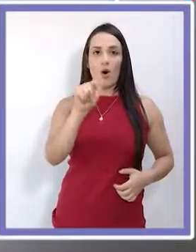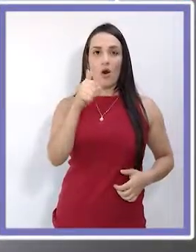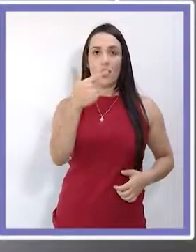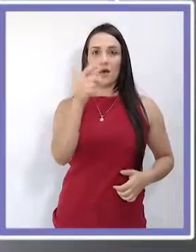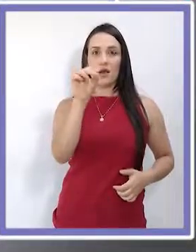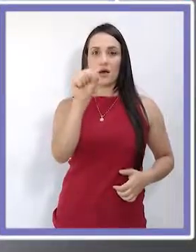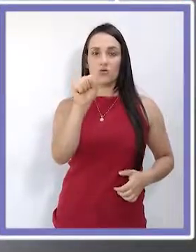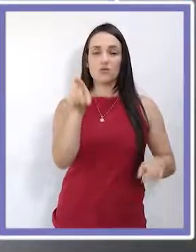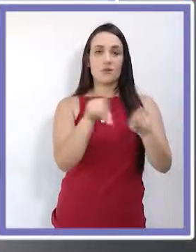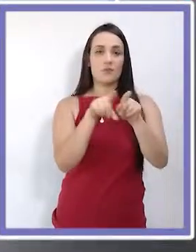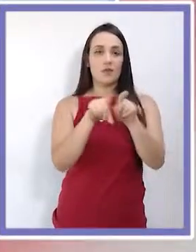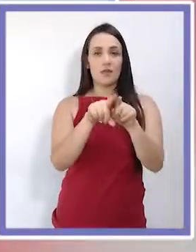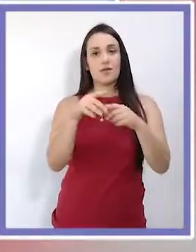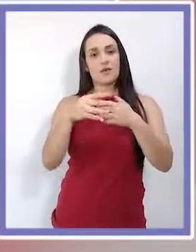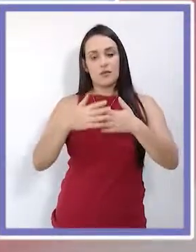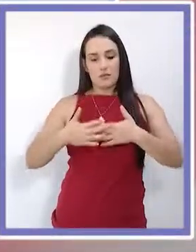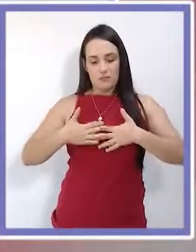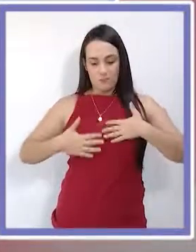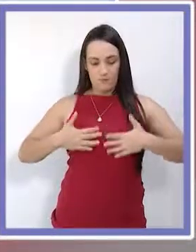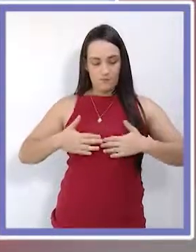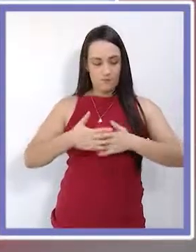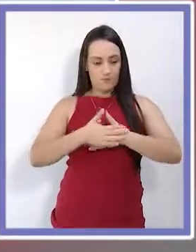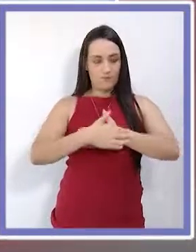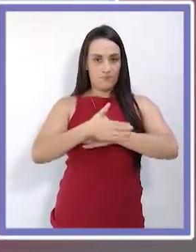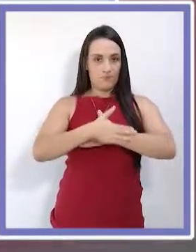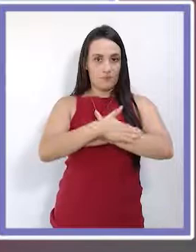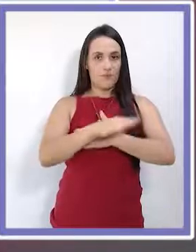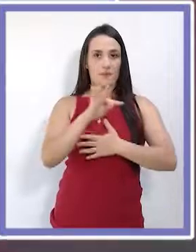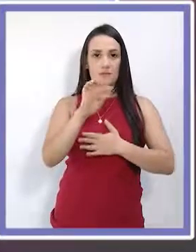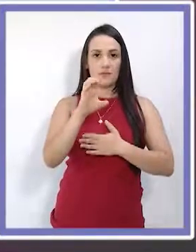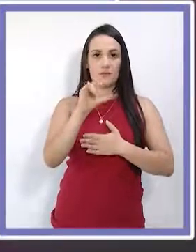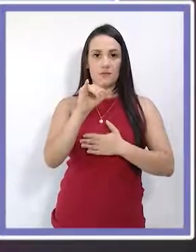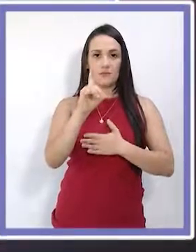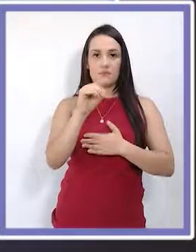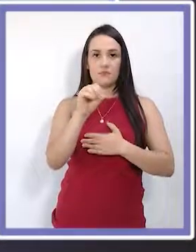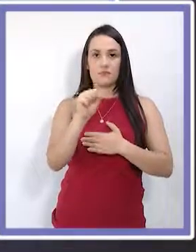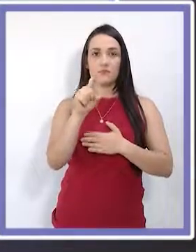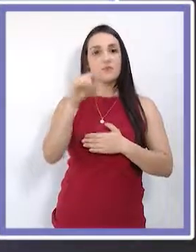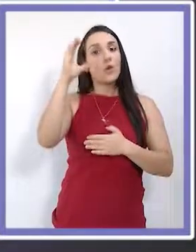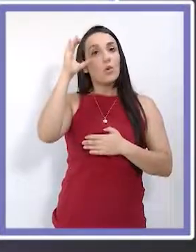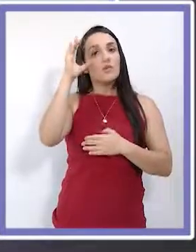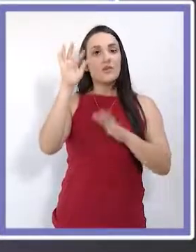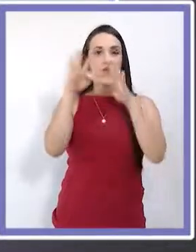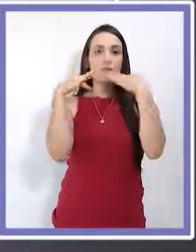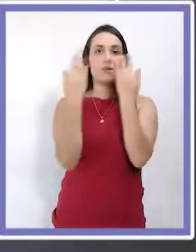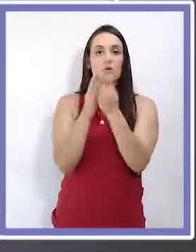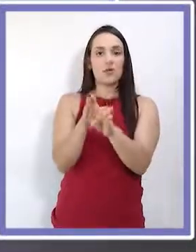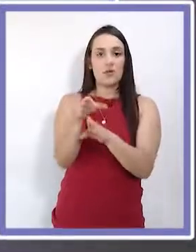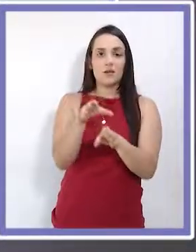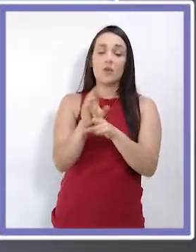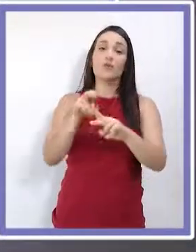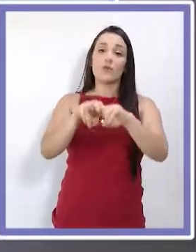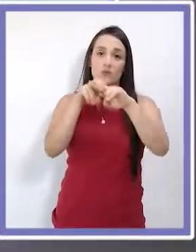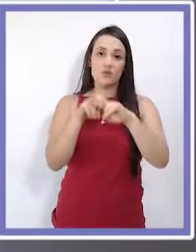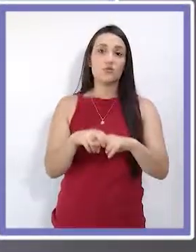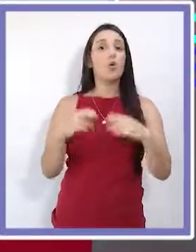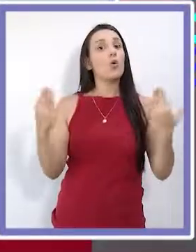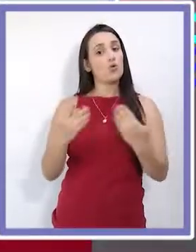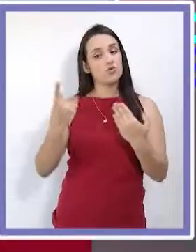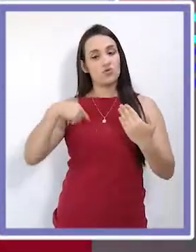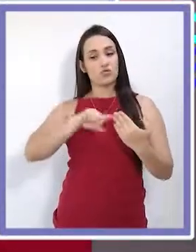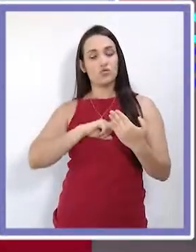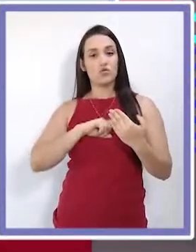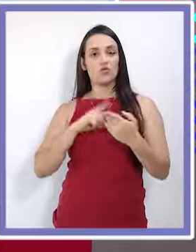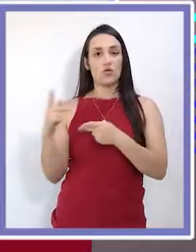importância disso para toda a sociedade, na conscientização dos familiares. E para debater esse assunto, hoje